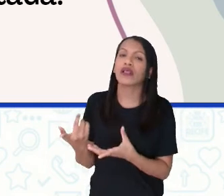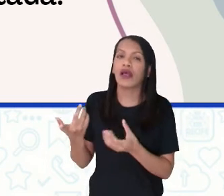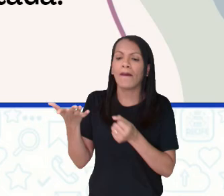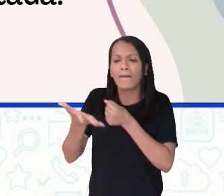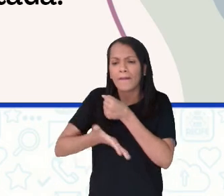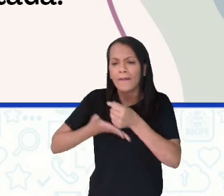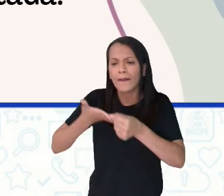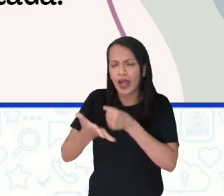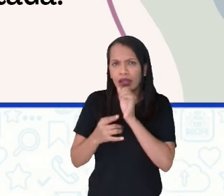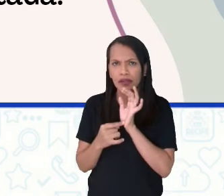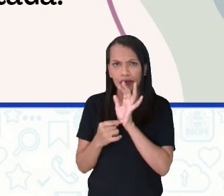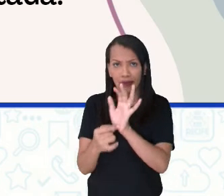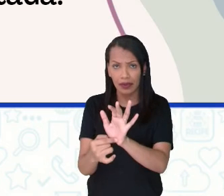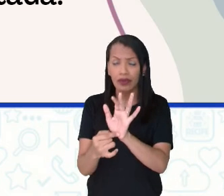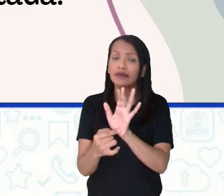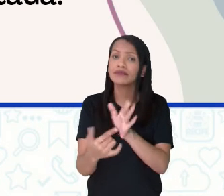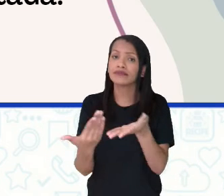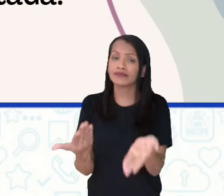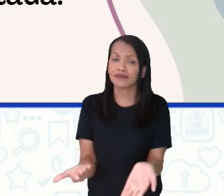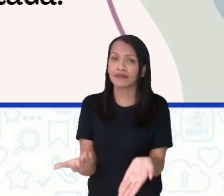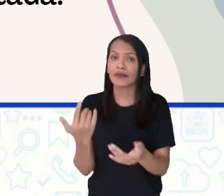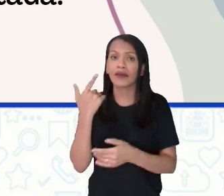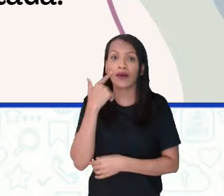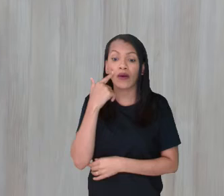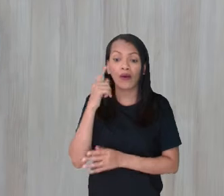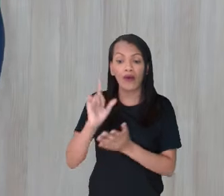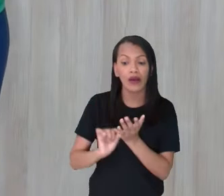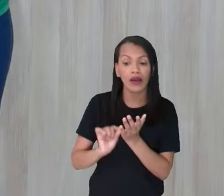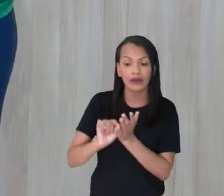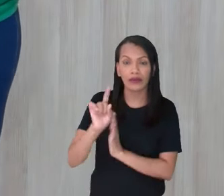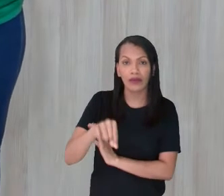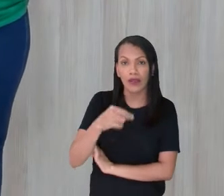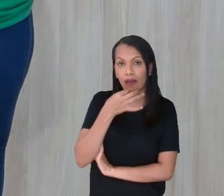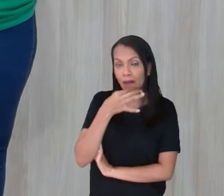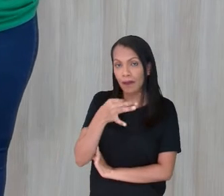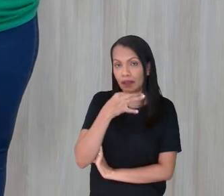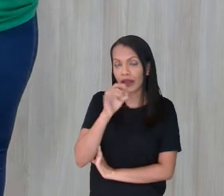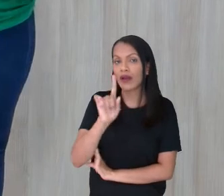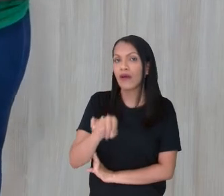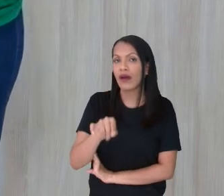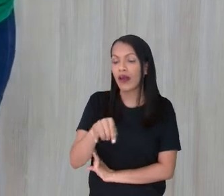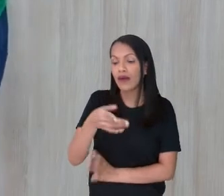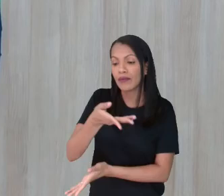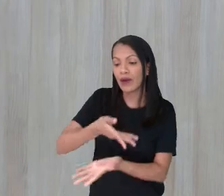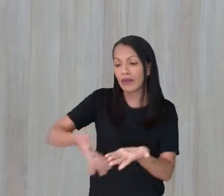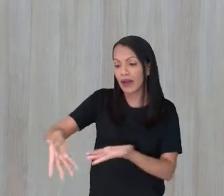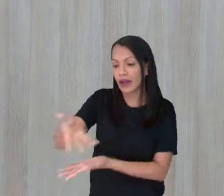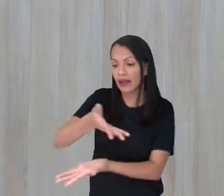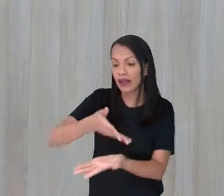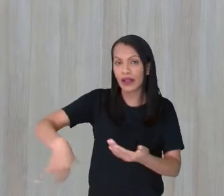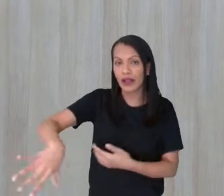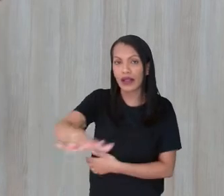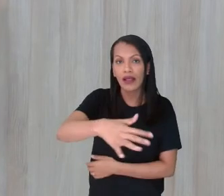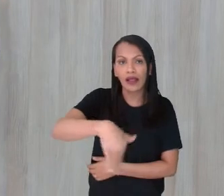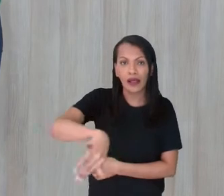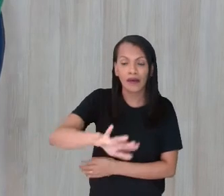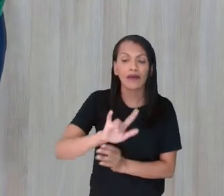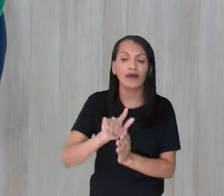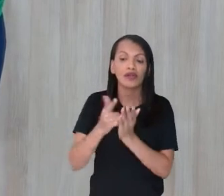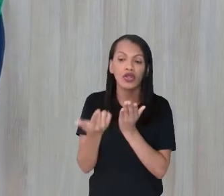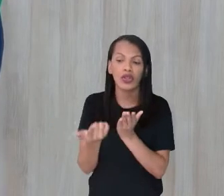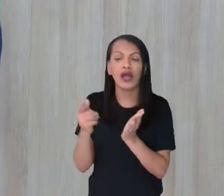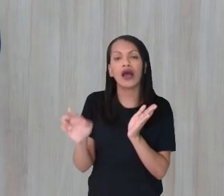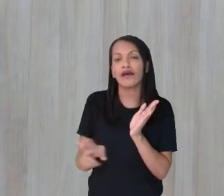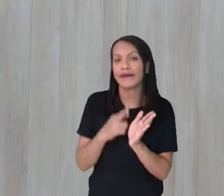tese apresentada. Então, esse artigo de opinião, ele circula aí nesses jornais e